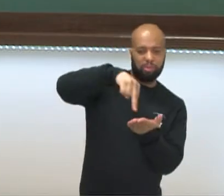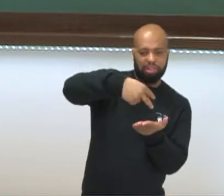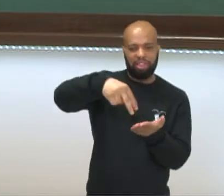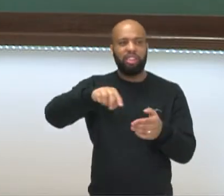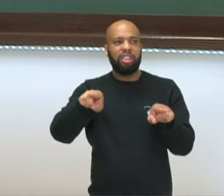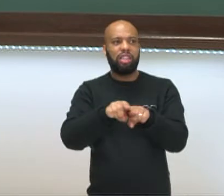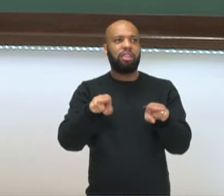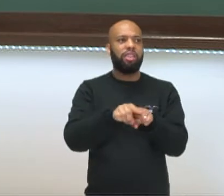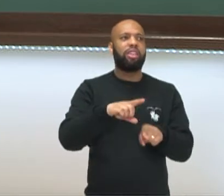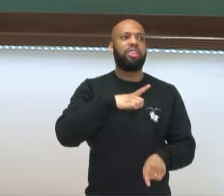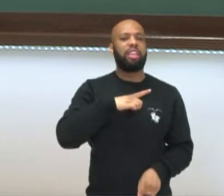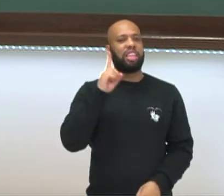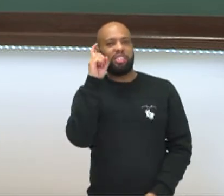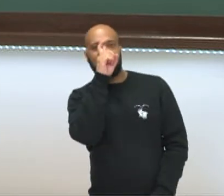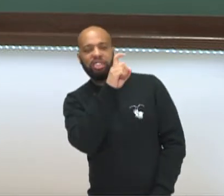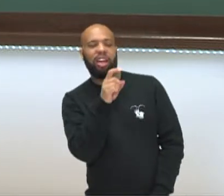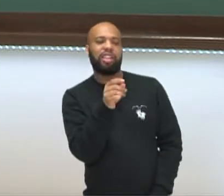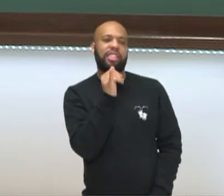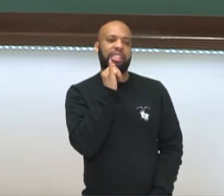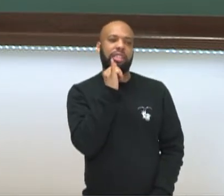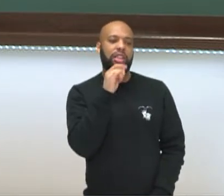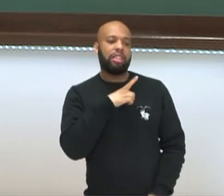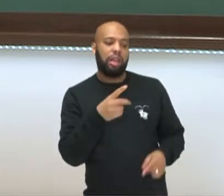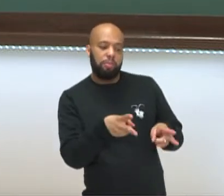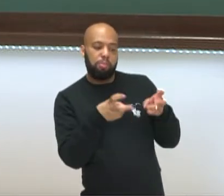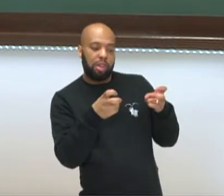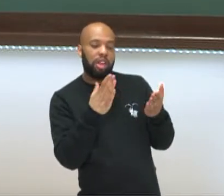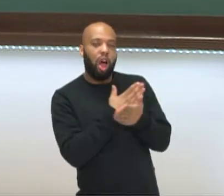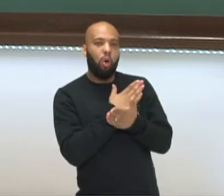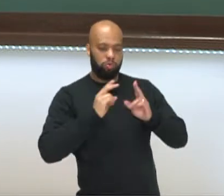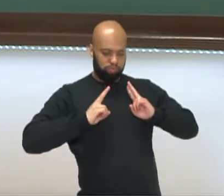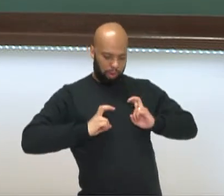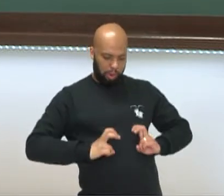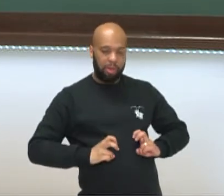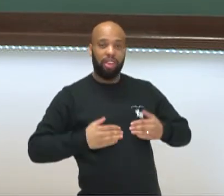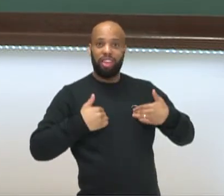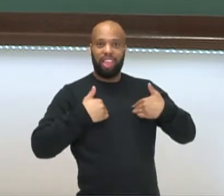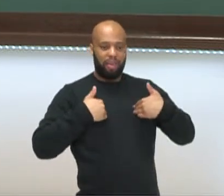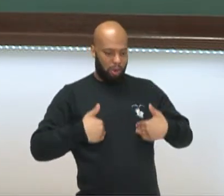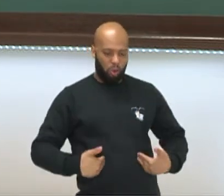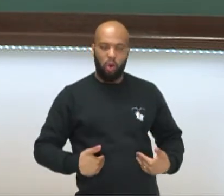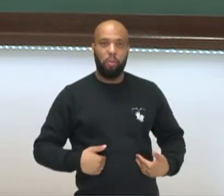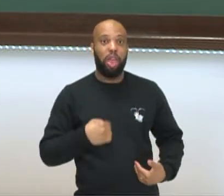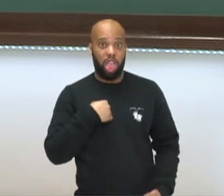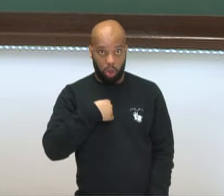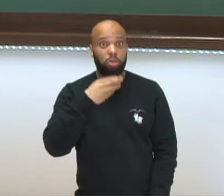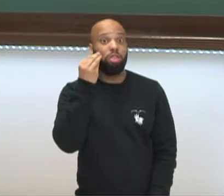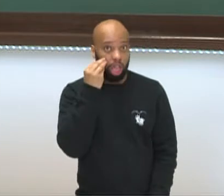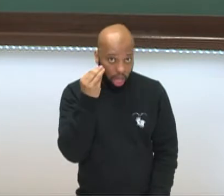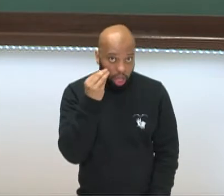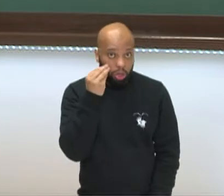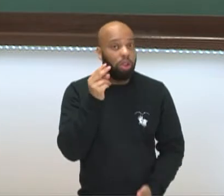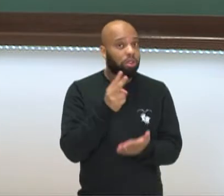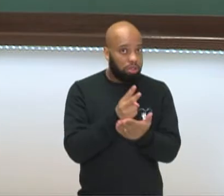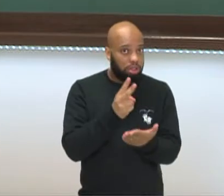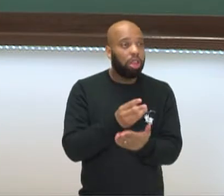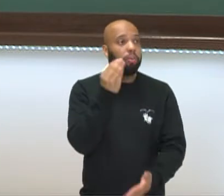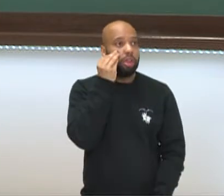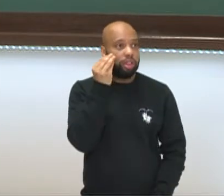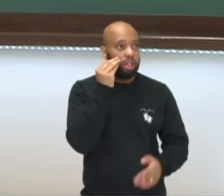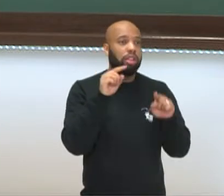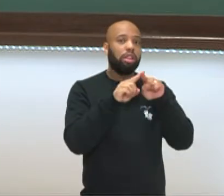tenho dificuldade para reconhecer alguns movimentos do meu corpo. Eu tento muito e tento desde sempre,